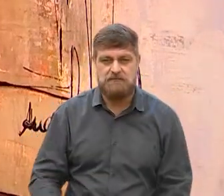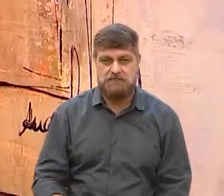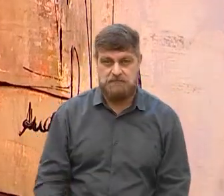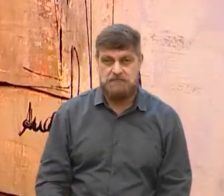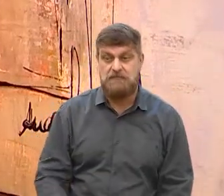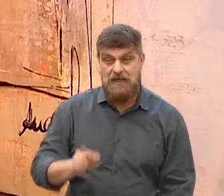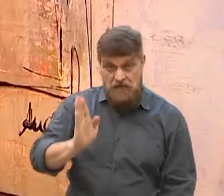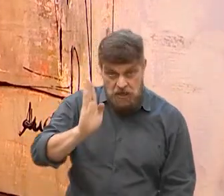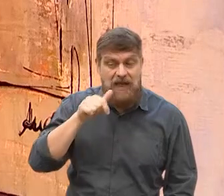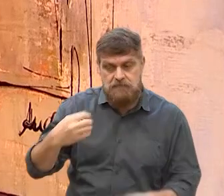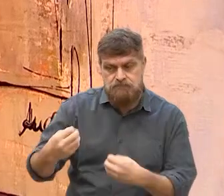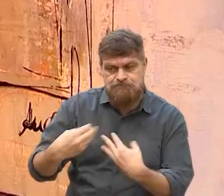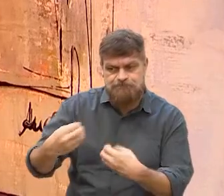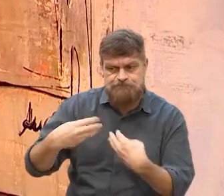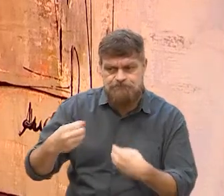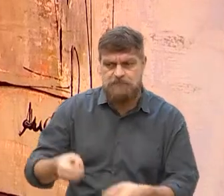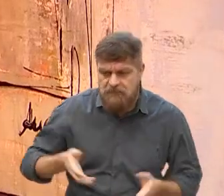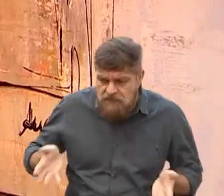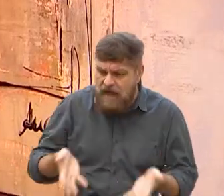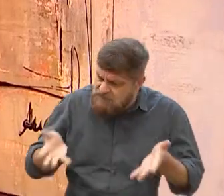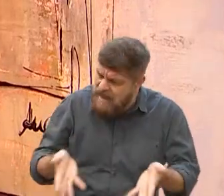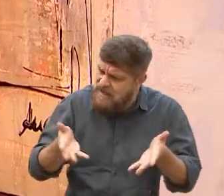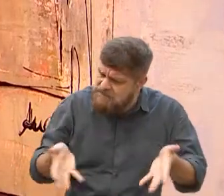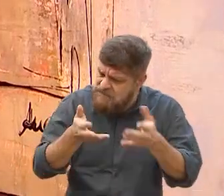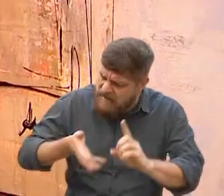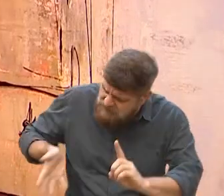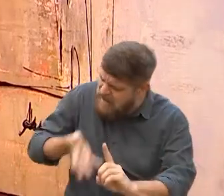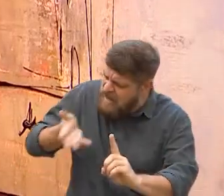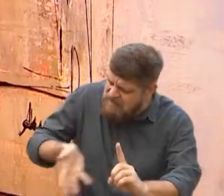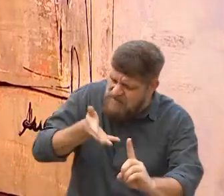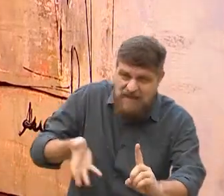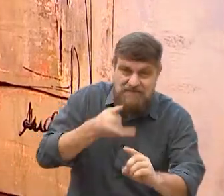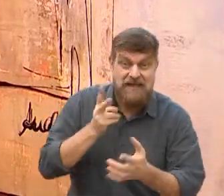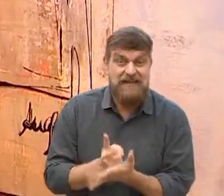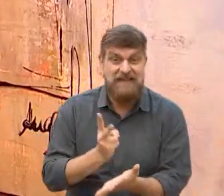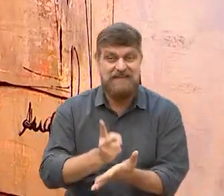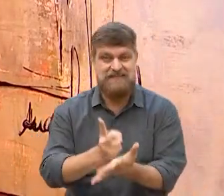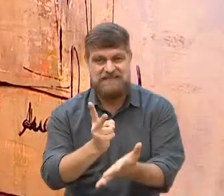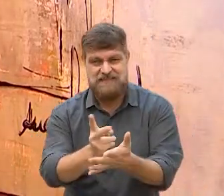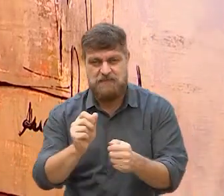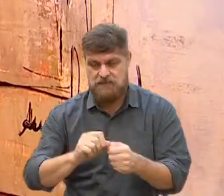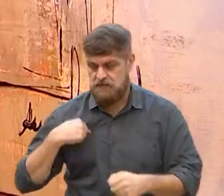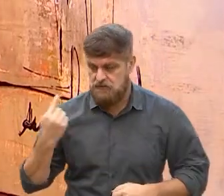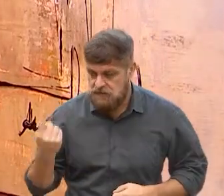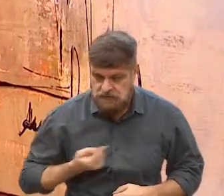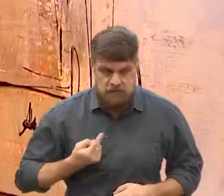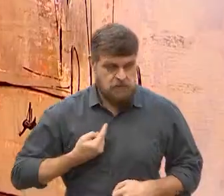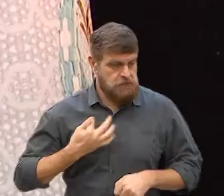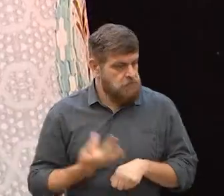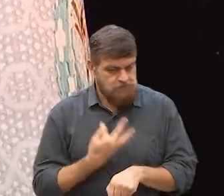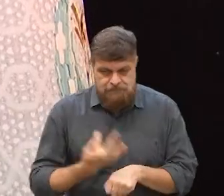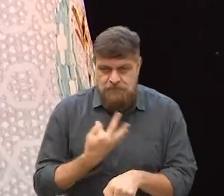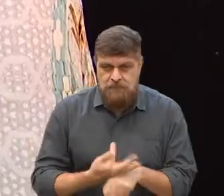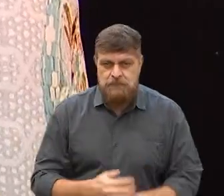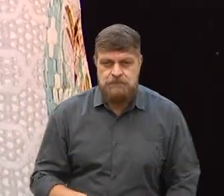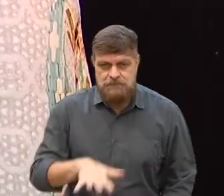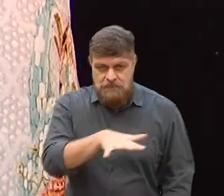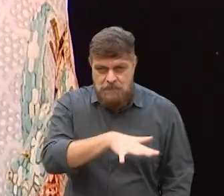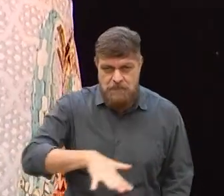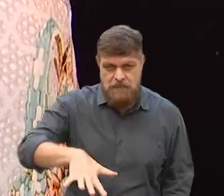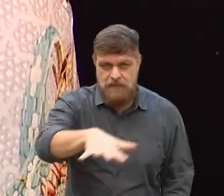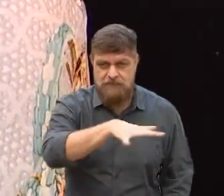atua no mercado corporativo e residencial, no comando de 3 empresas, junto com os filhos e o genro, e que